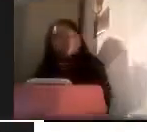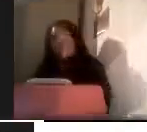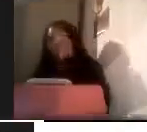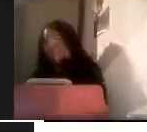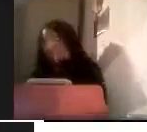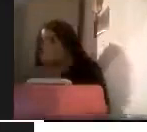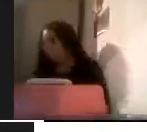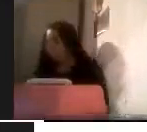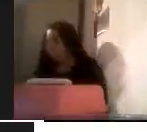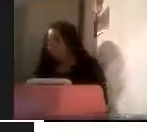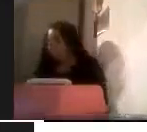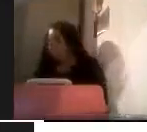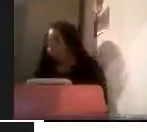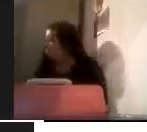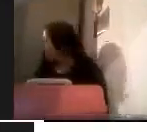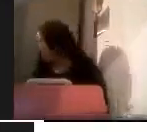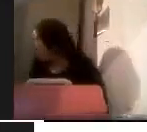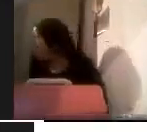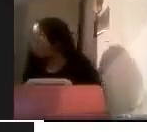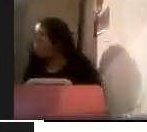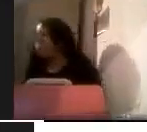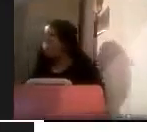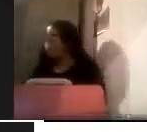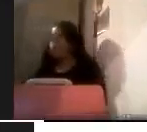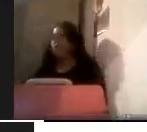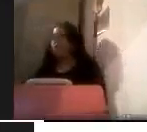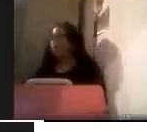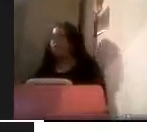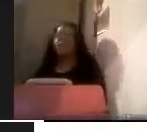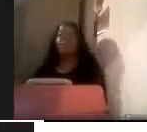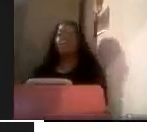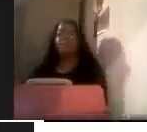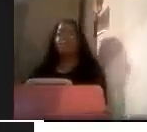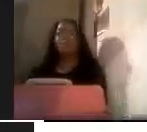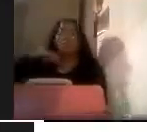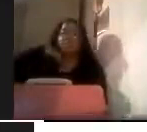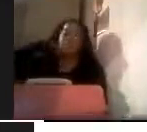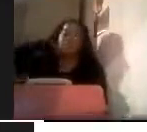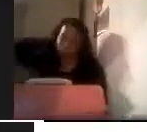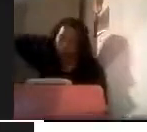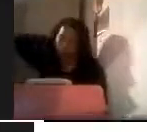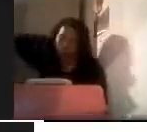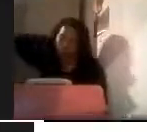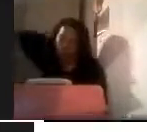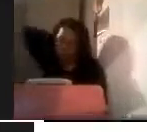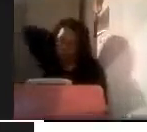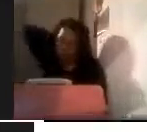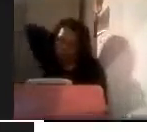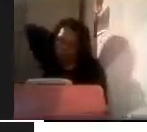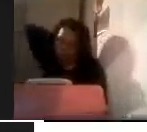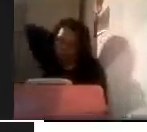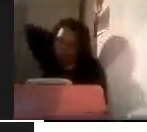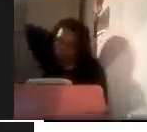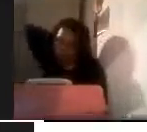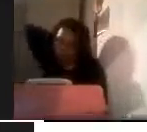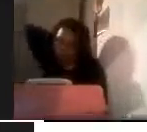o bebê, tá? Sempre que for fazer isso fora da unidade, o copinho é descartável. Dentro de casa, pode